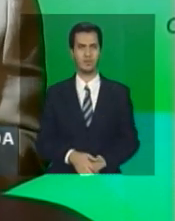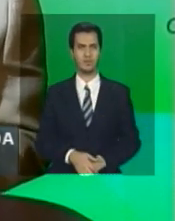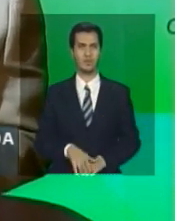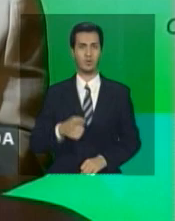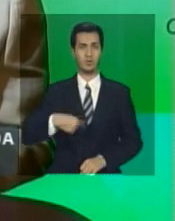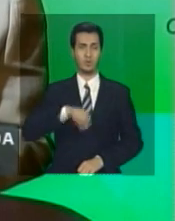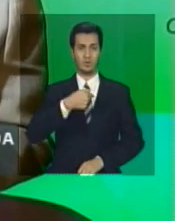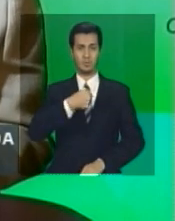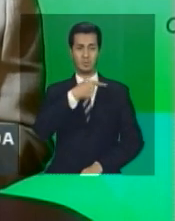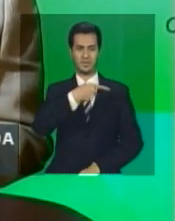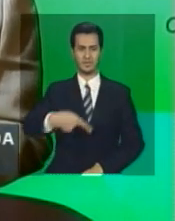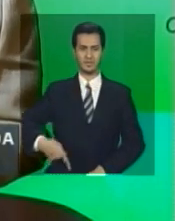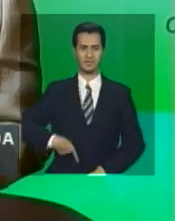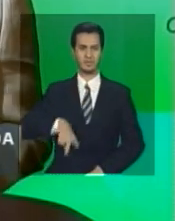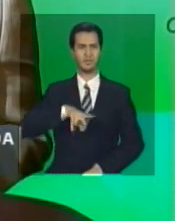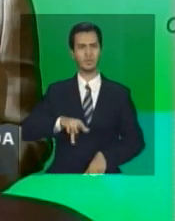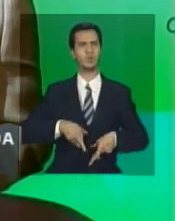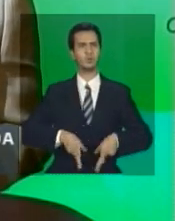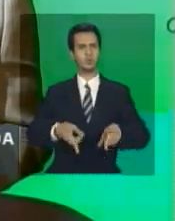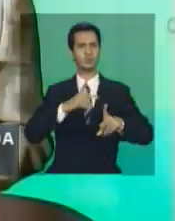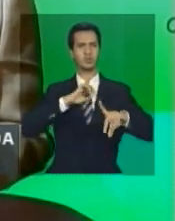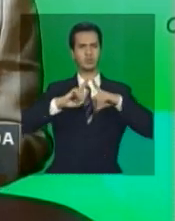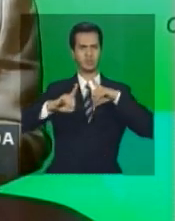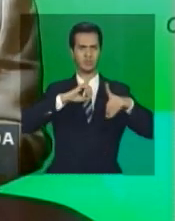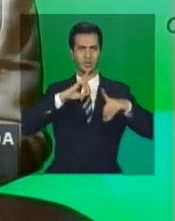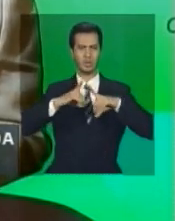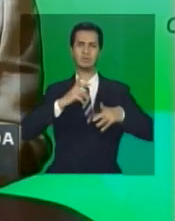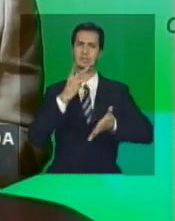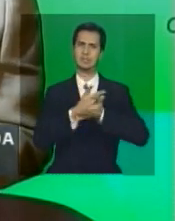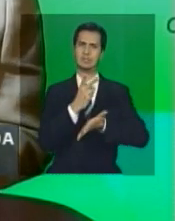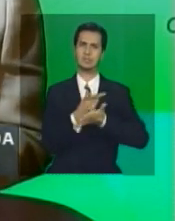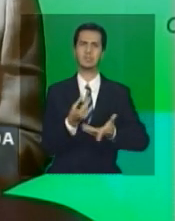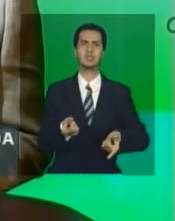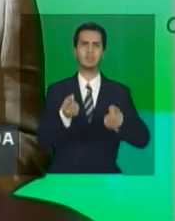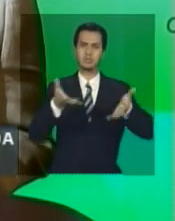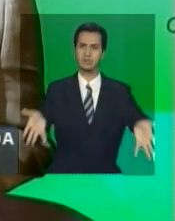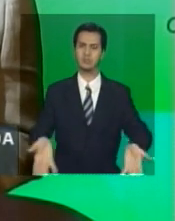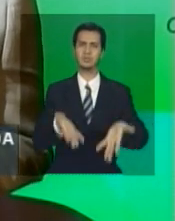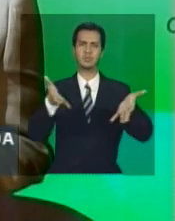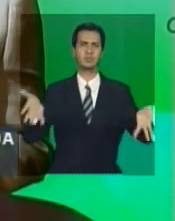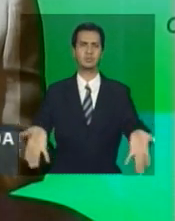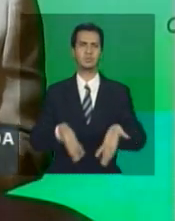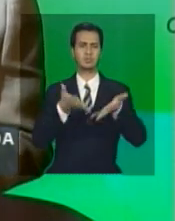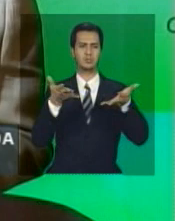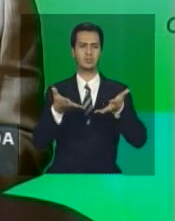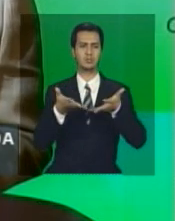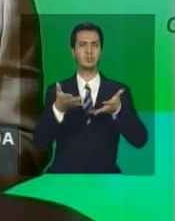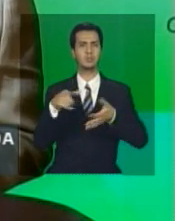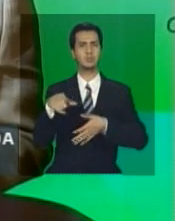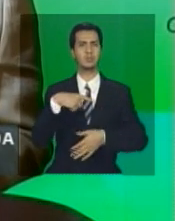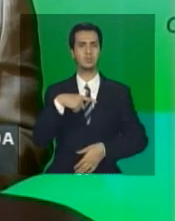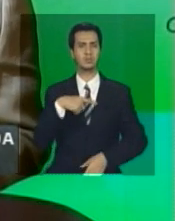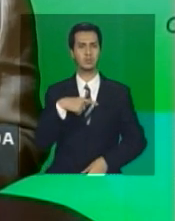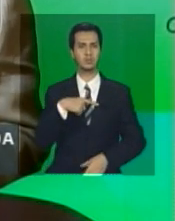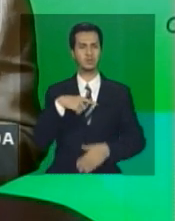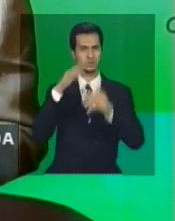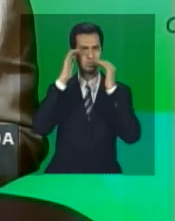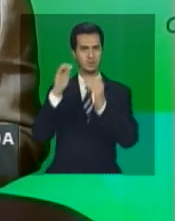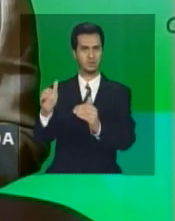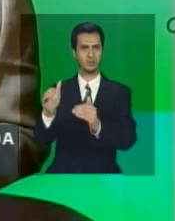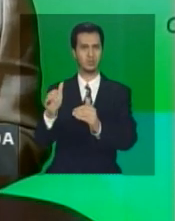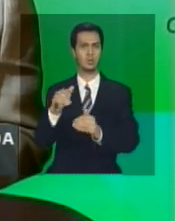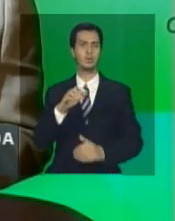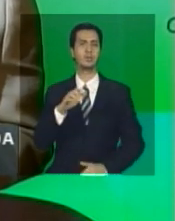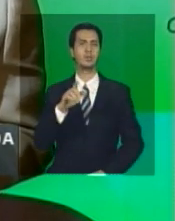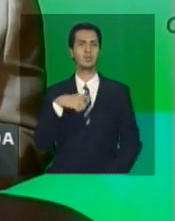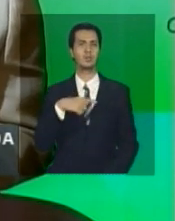continuará pautada pelo diálogo de prosperidade junto ao acionista controlador e pela